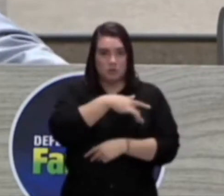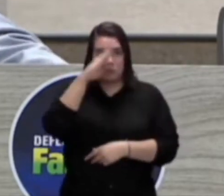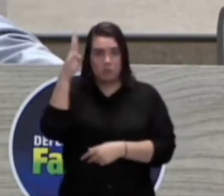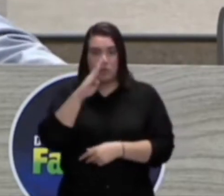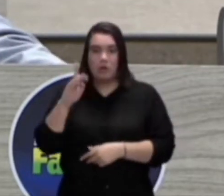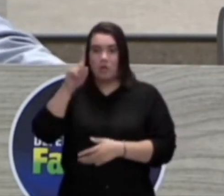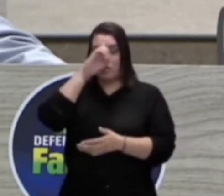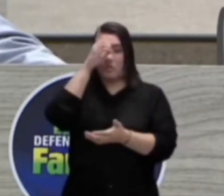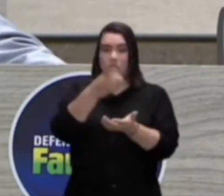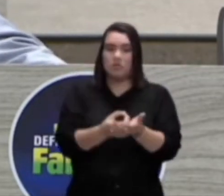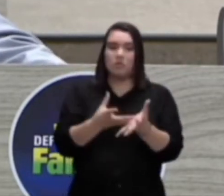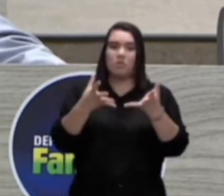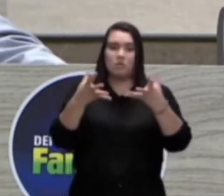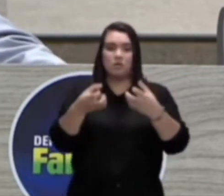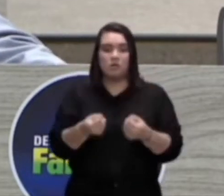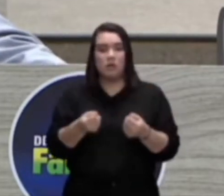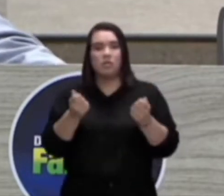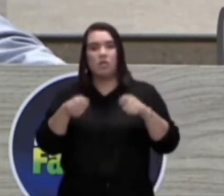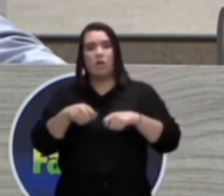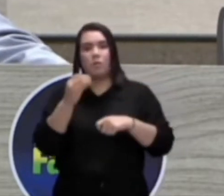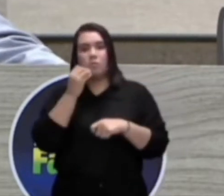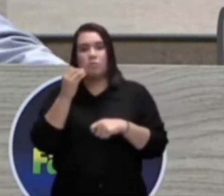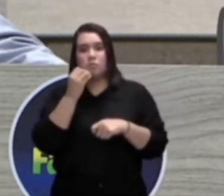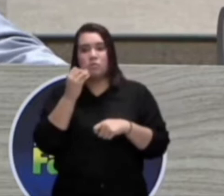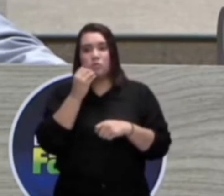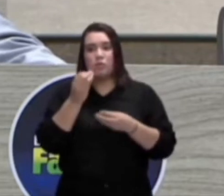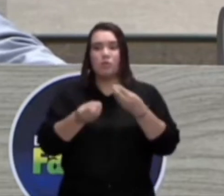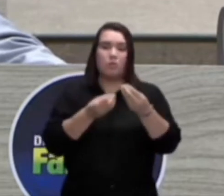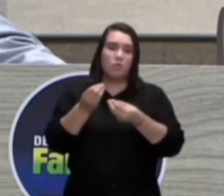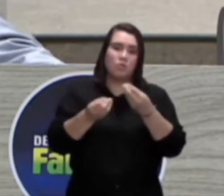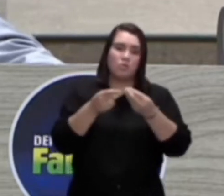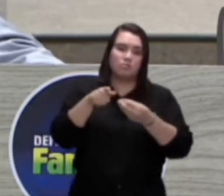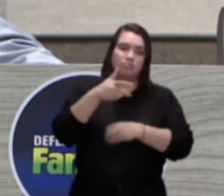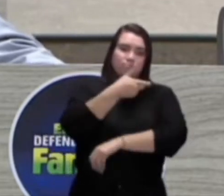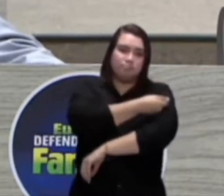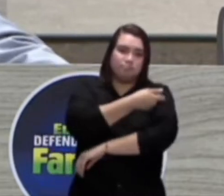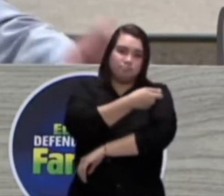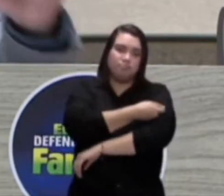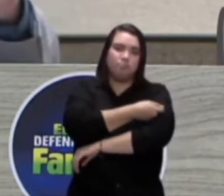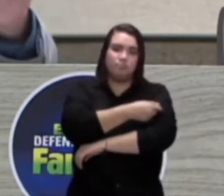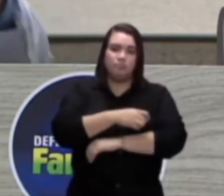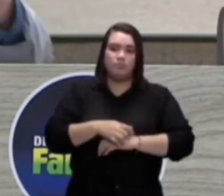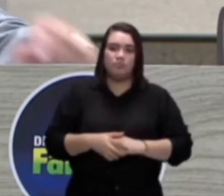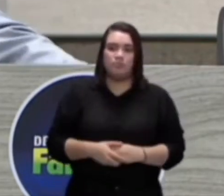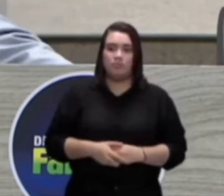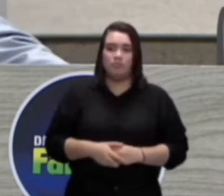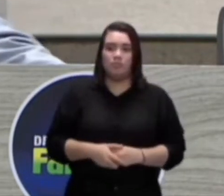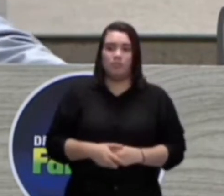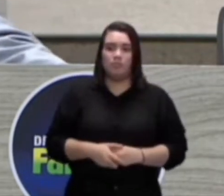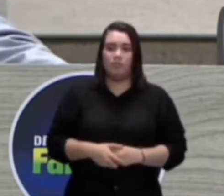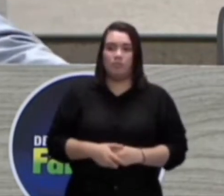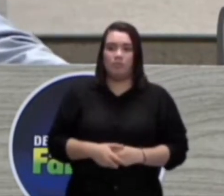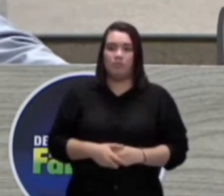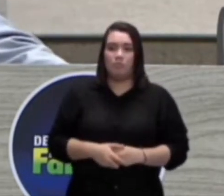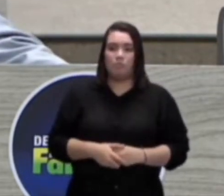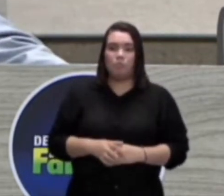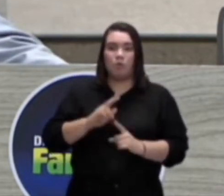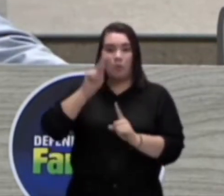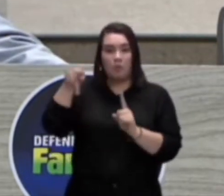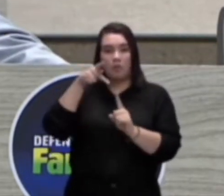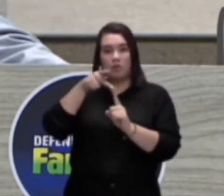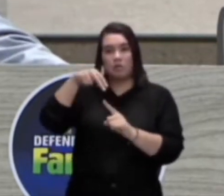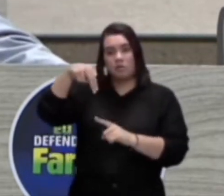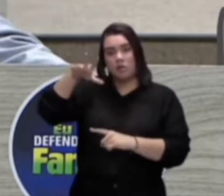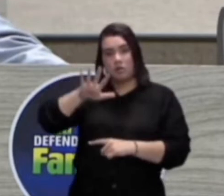à conveniência e oportunidade para adoção de tal medida. O Plano Nacional de